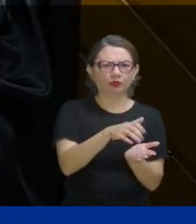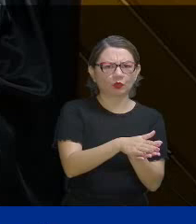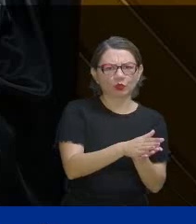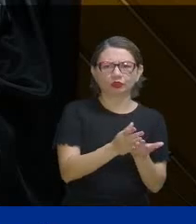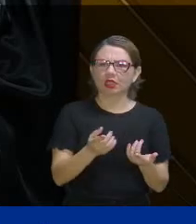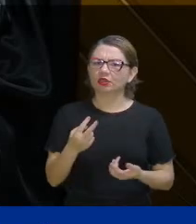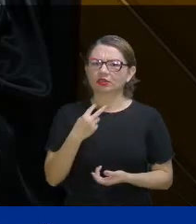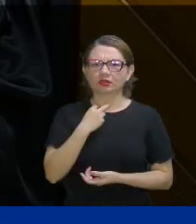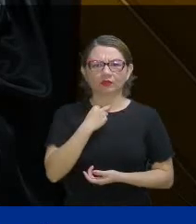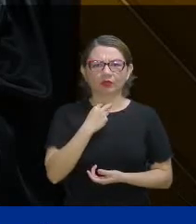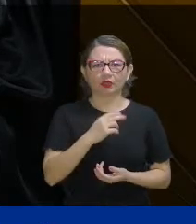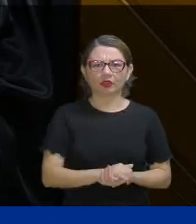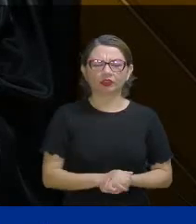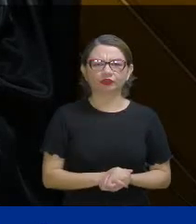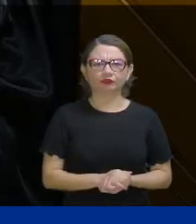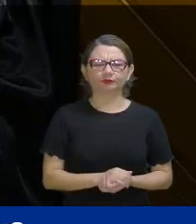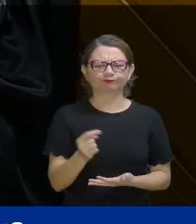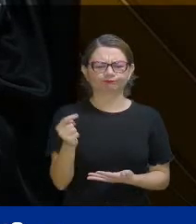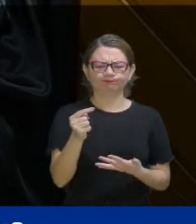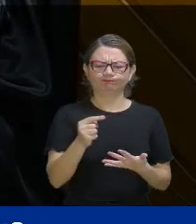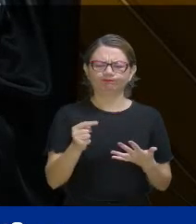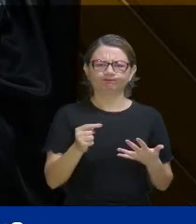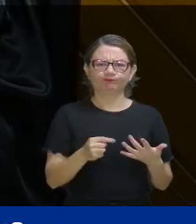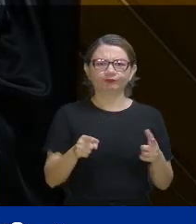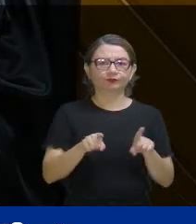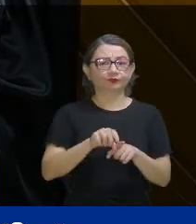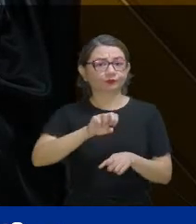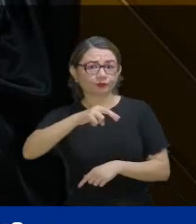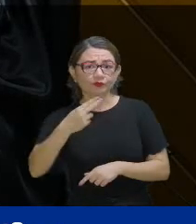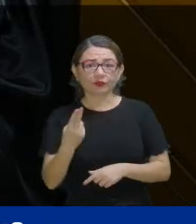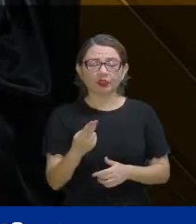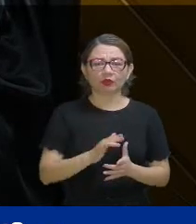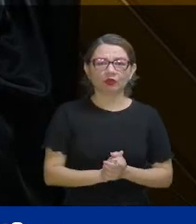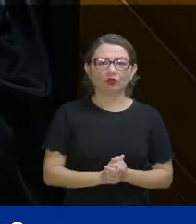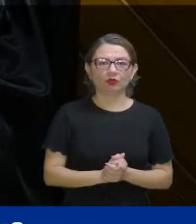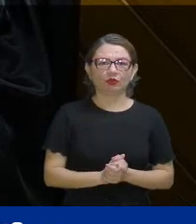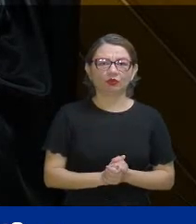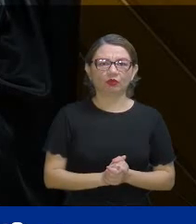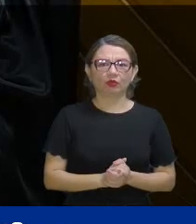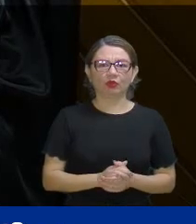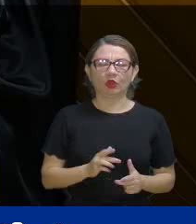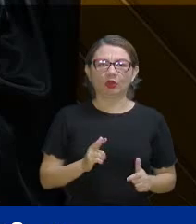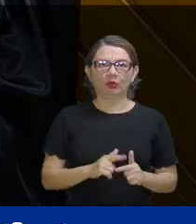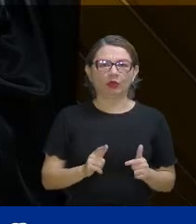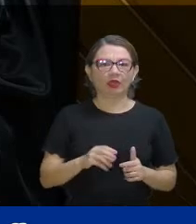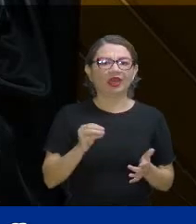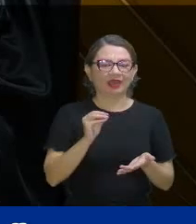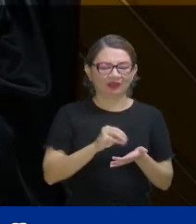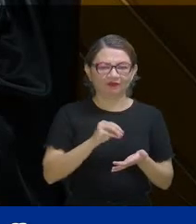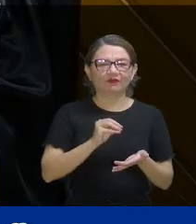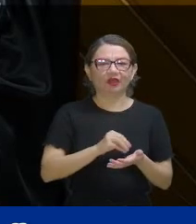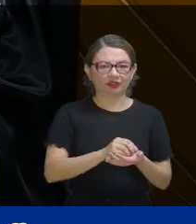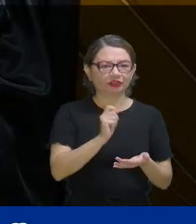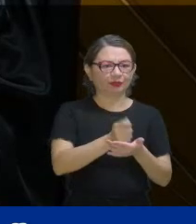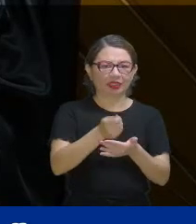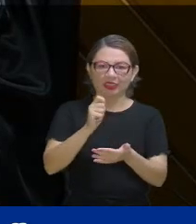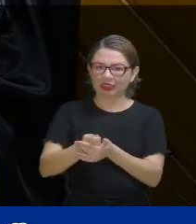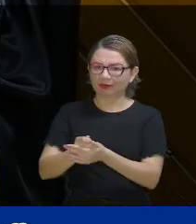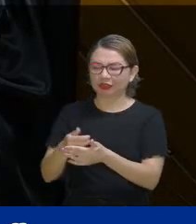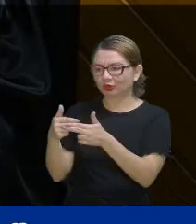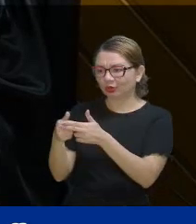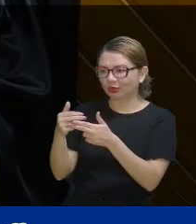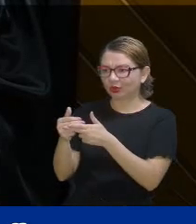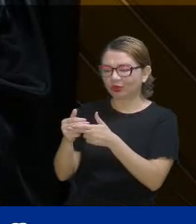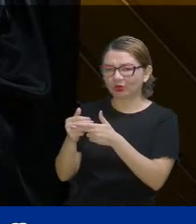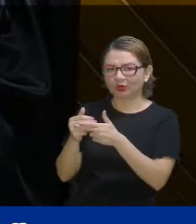penais, ativos ou eleitorais, ou para a quitação de encargos decorrentes de inadimplência de pagamentos, tais